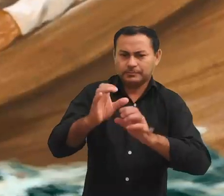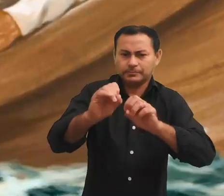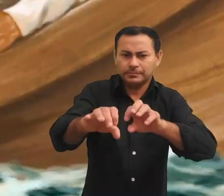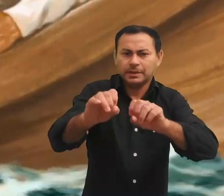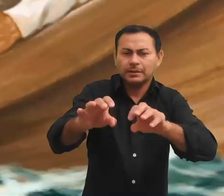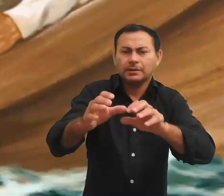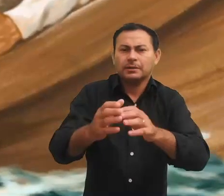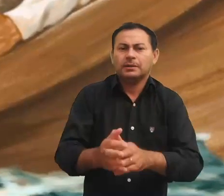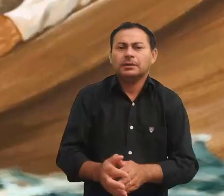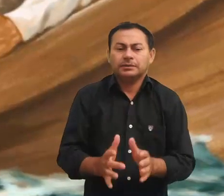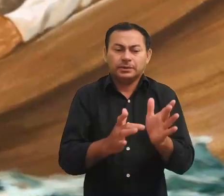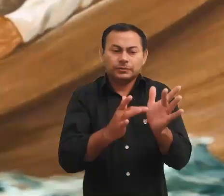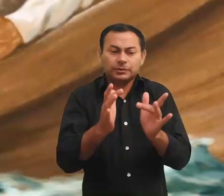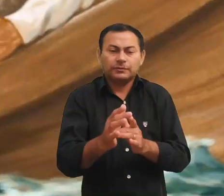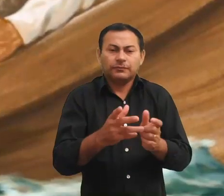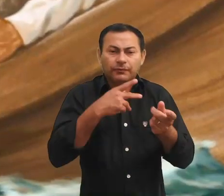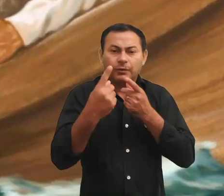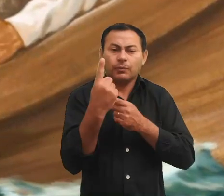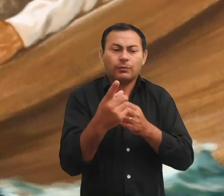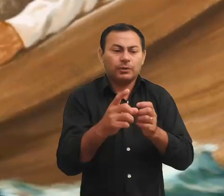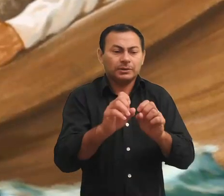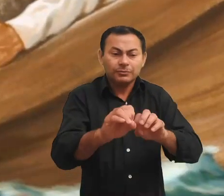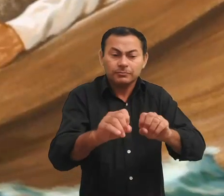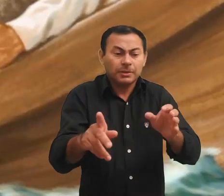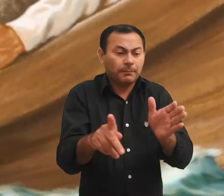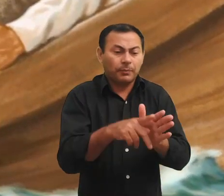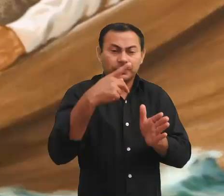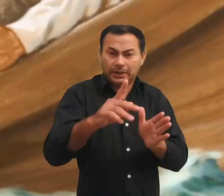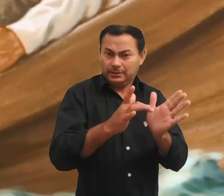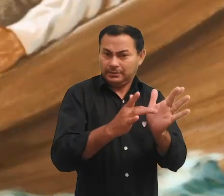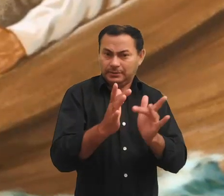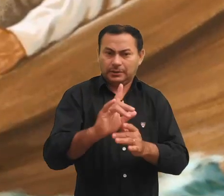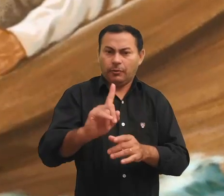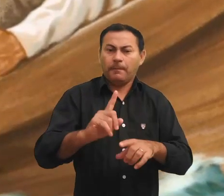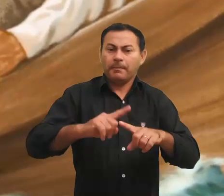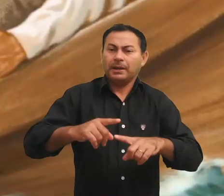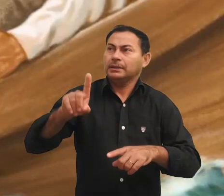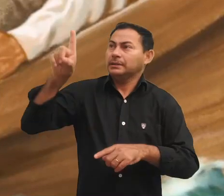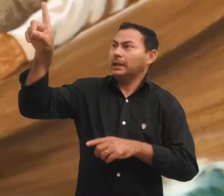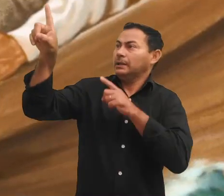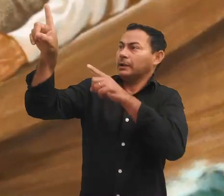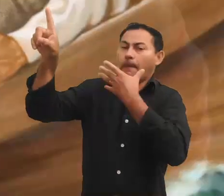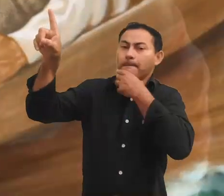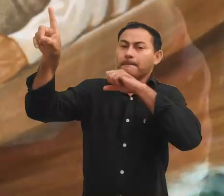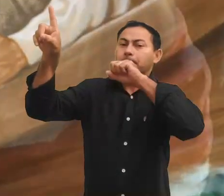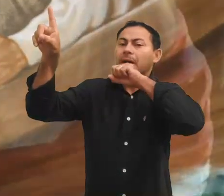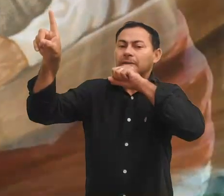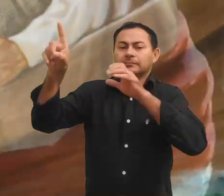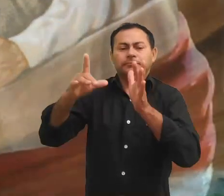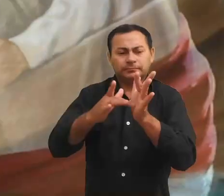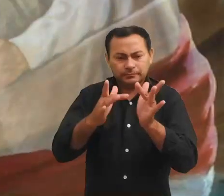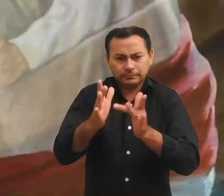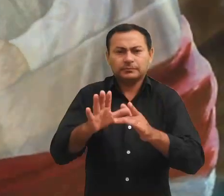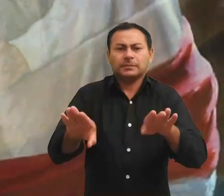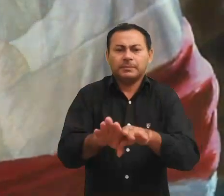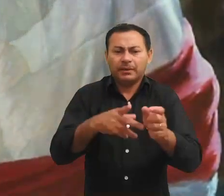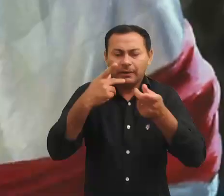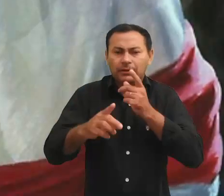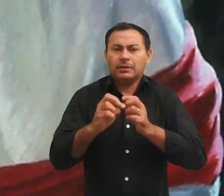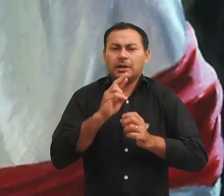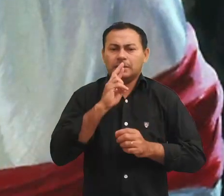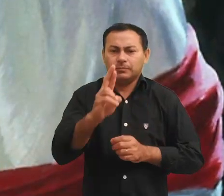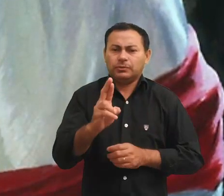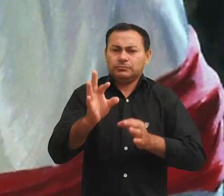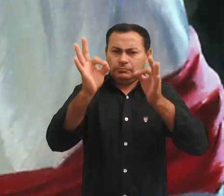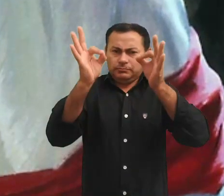essas coisas que Jesus ensinou, ele disse que o seu ensino não era dele mesmo, mas do Pai. Jesus também afirmou